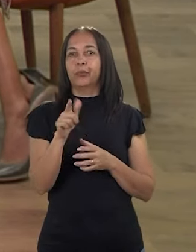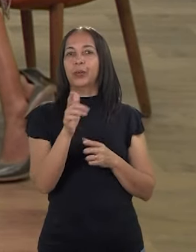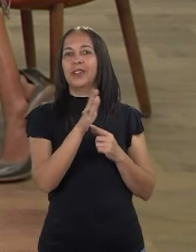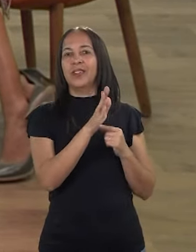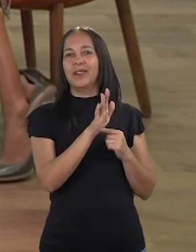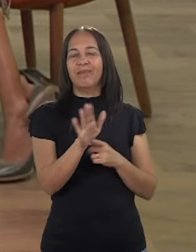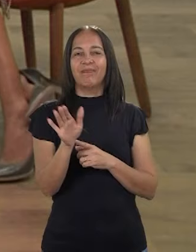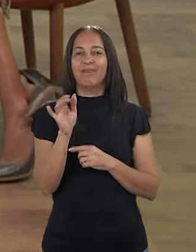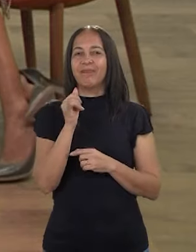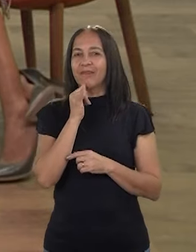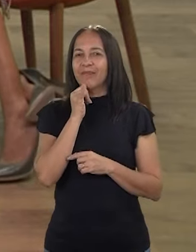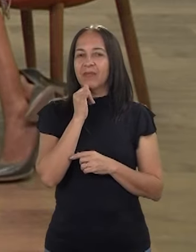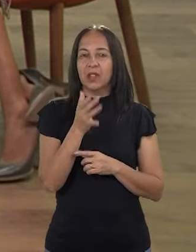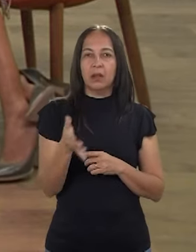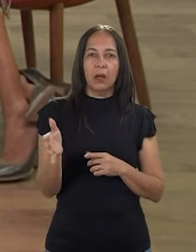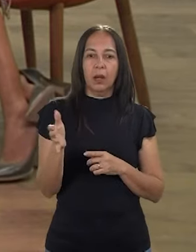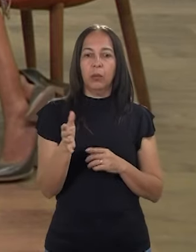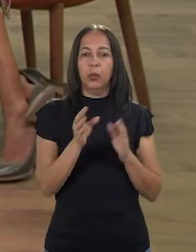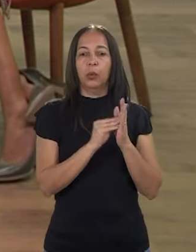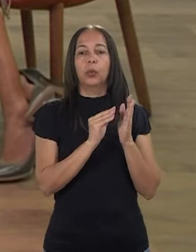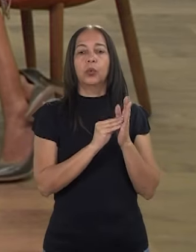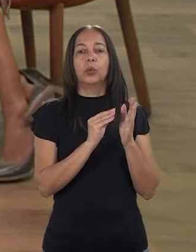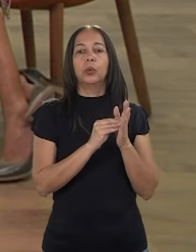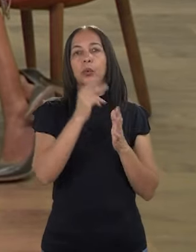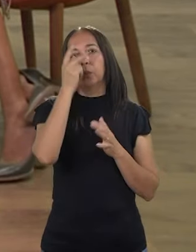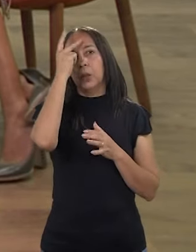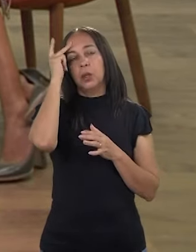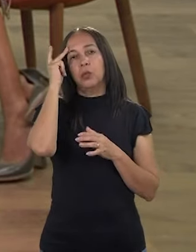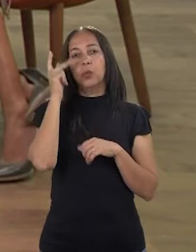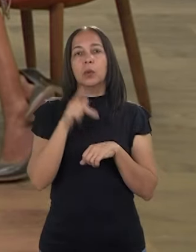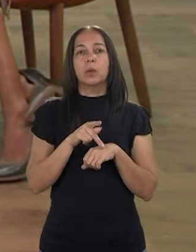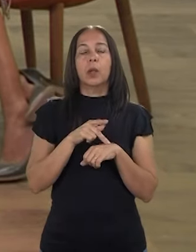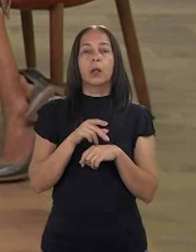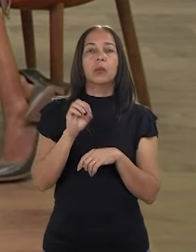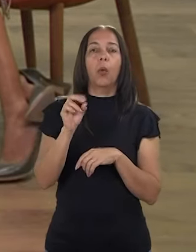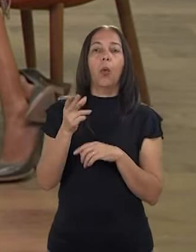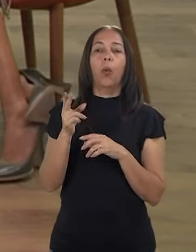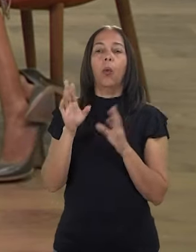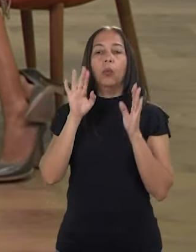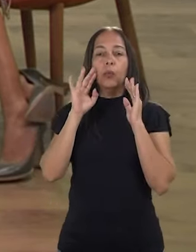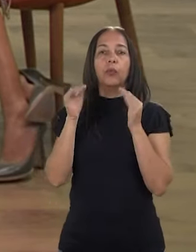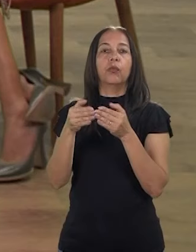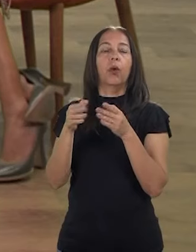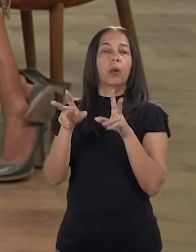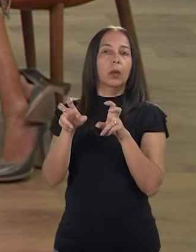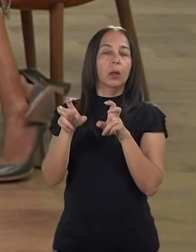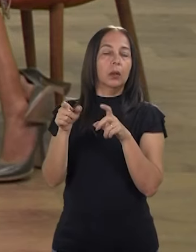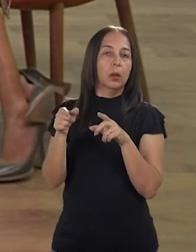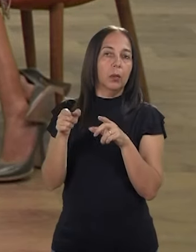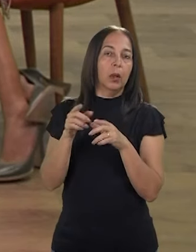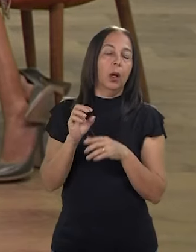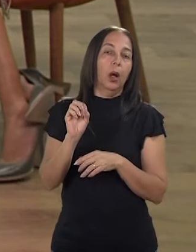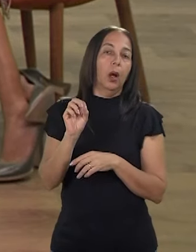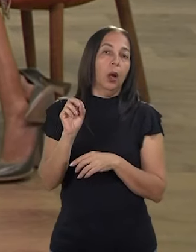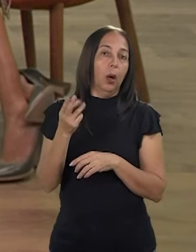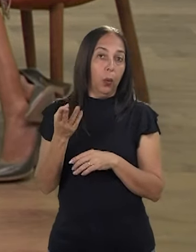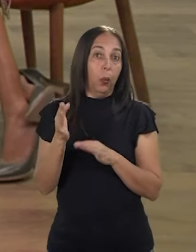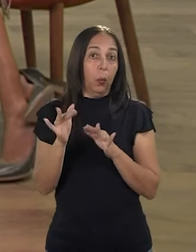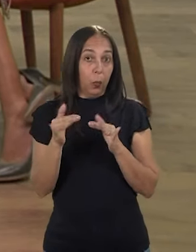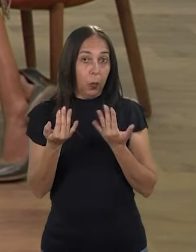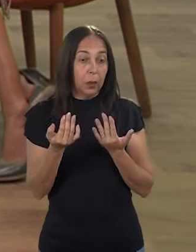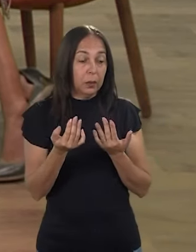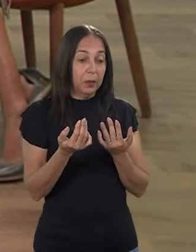exemplos eu não dá sugestões de conteúdos produzidos por pessoas pretas ou relacionadas aquela temática ou então e